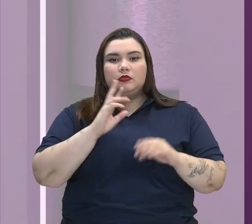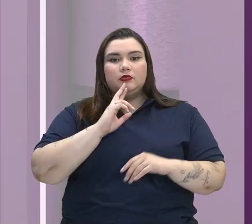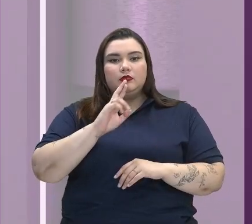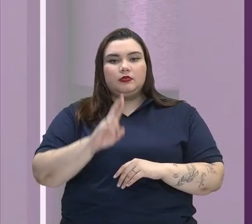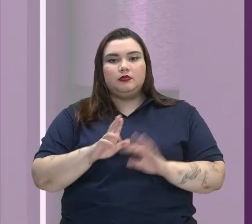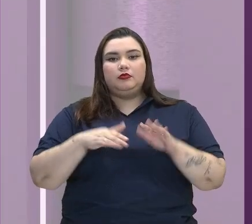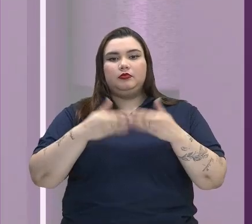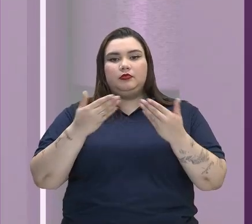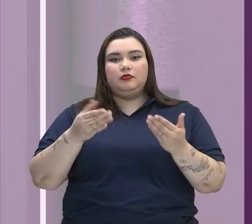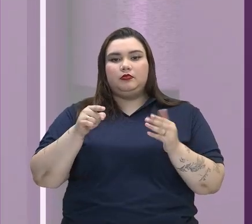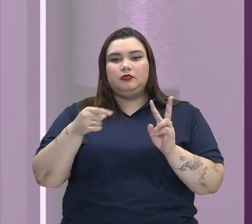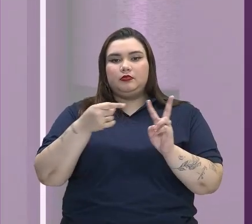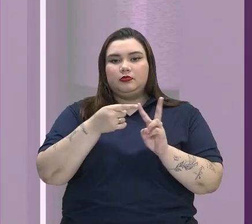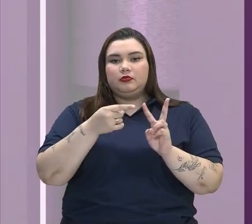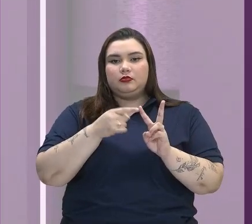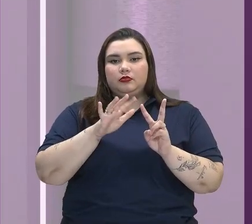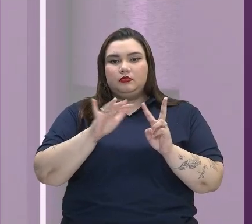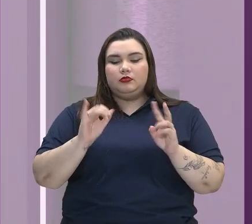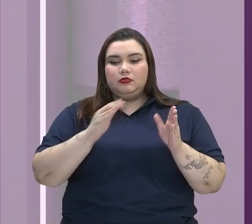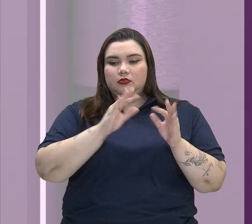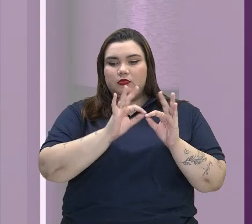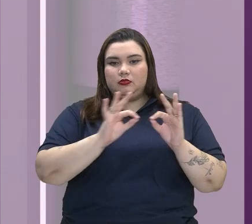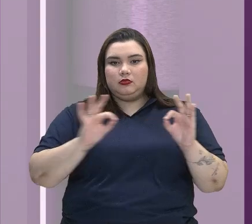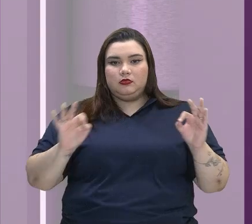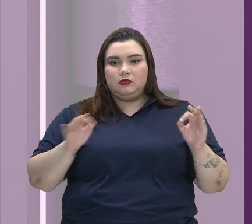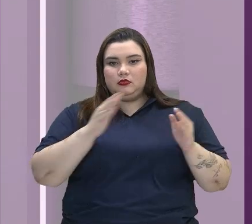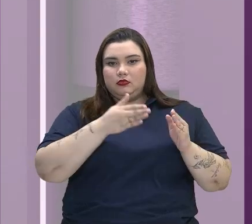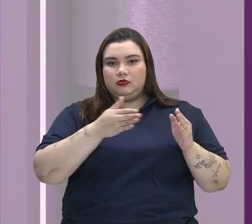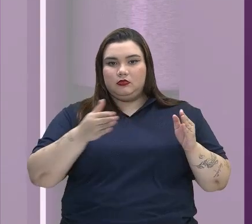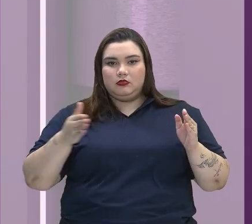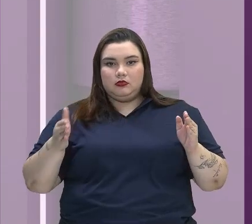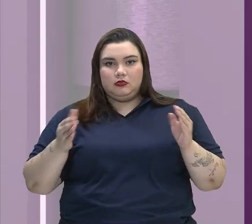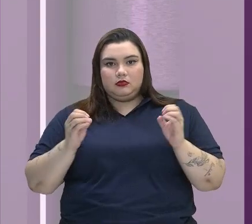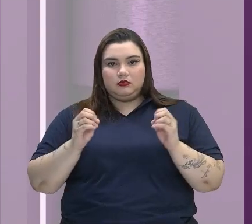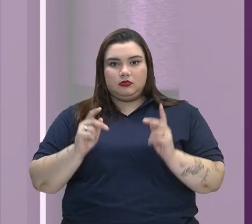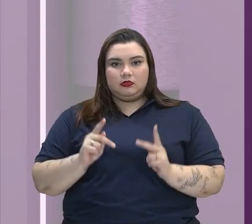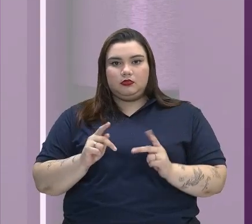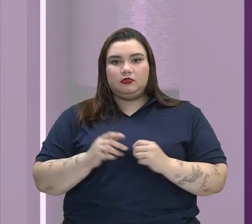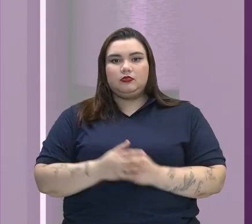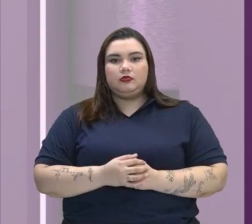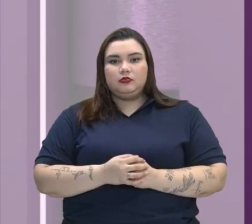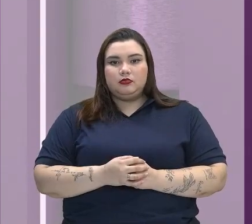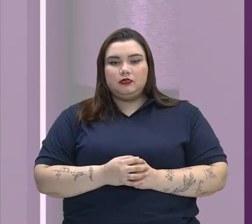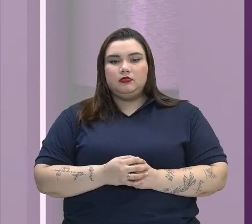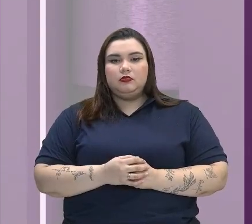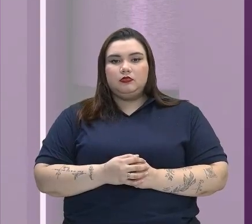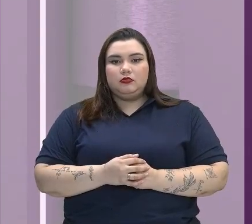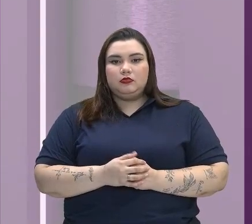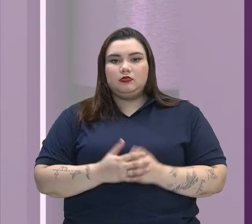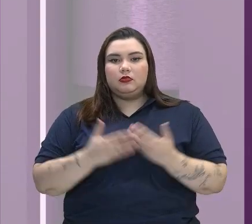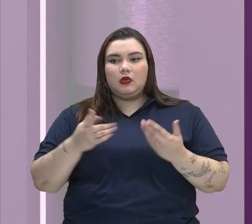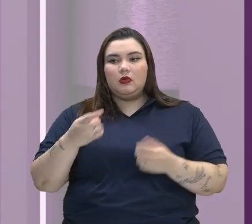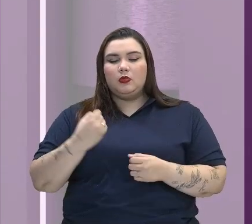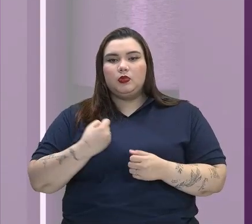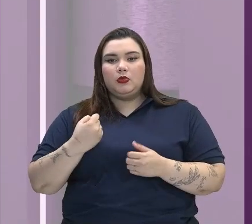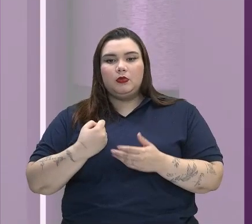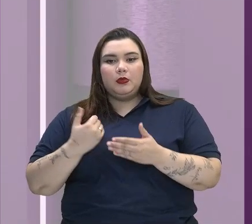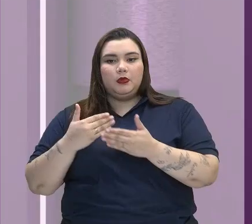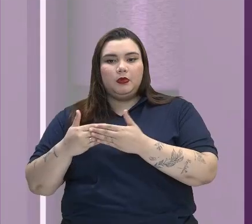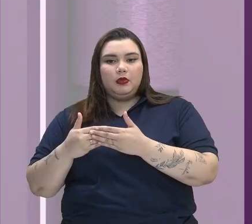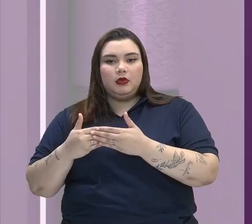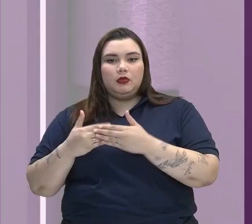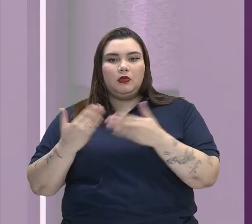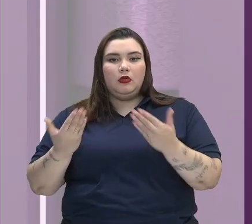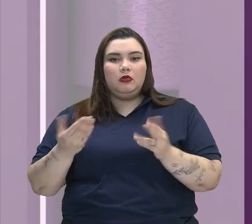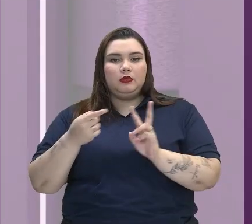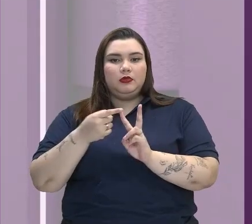Então, essa raiz vai estar ali na reta numérica entre os resultados, tá certo? Aí você verifica. Esse número está mais próximo de qual